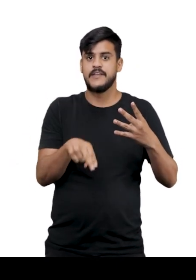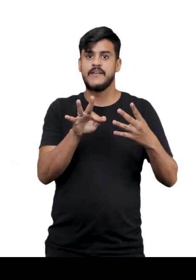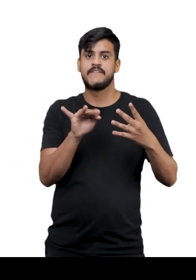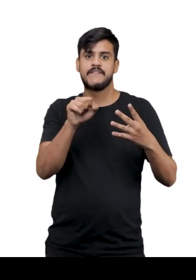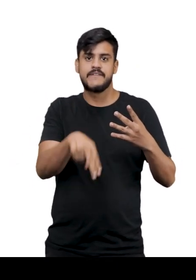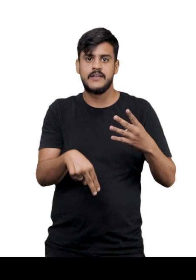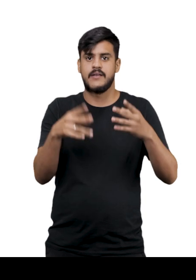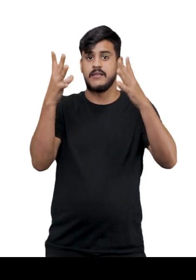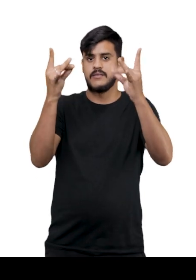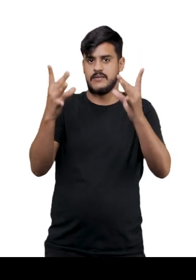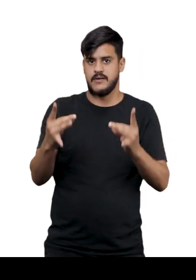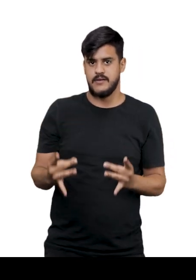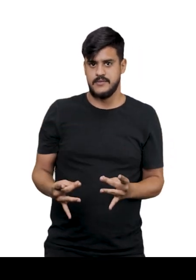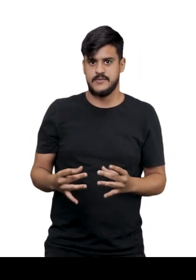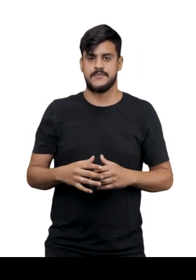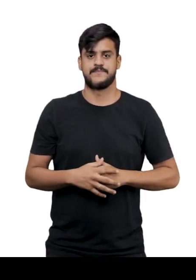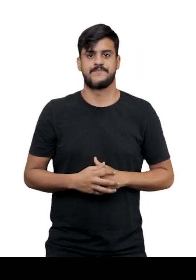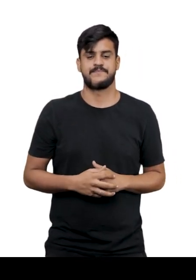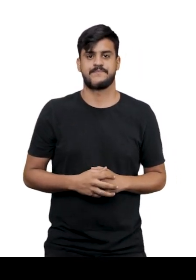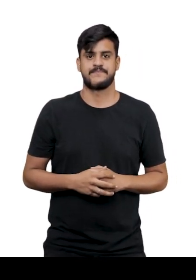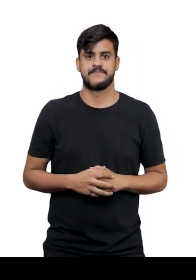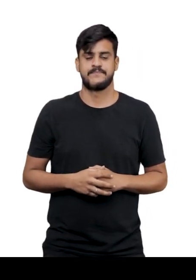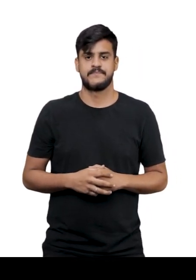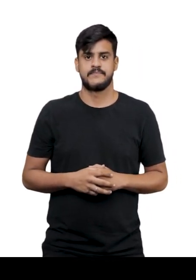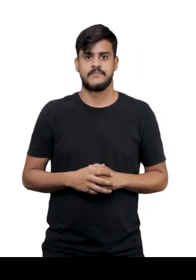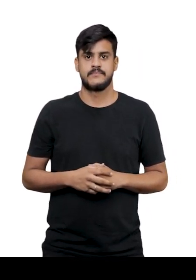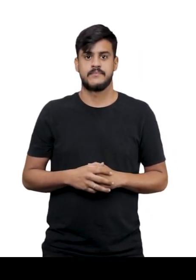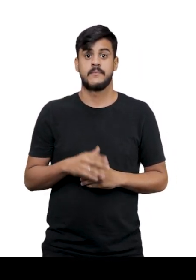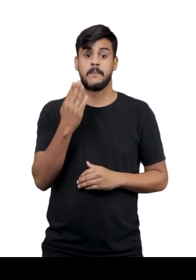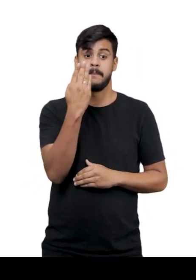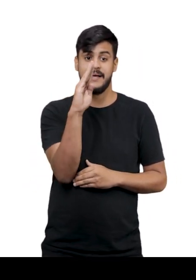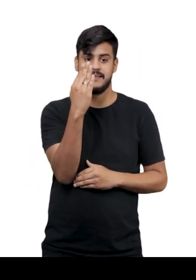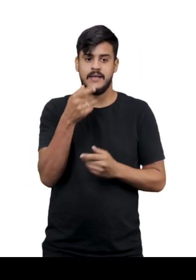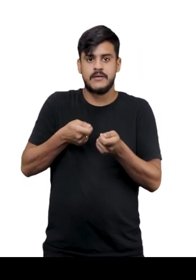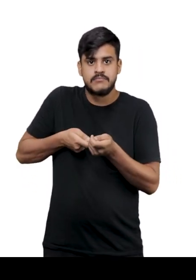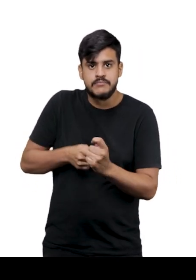das ferramentas. E fim, o acabamento fino.